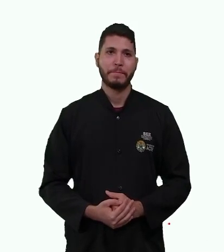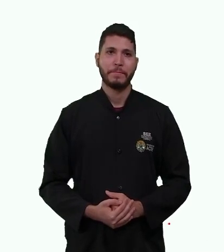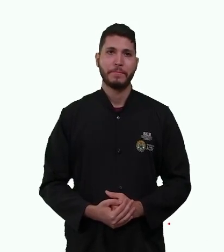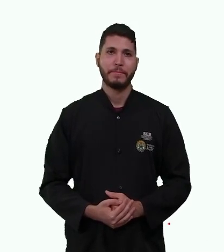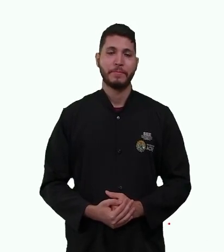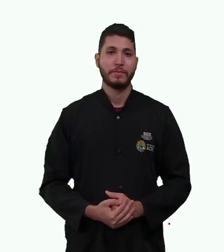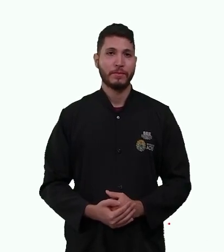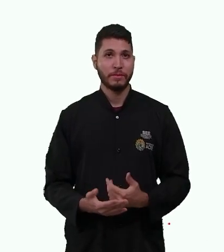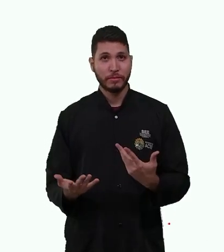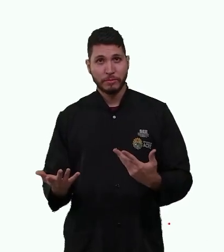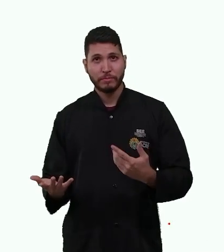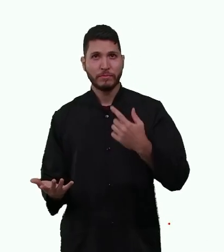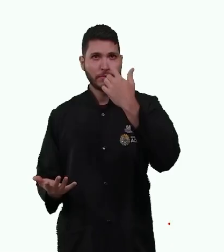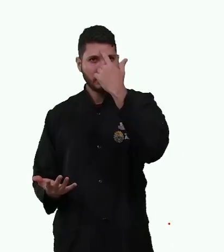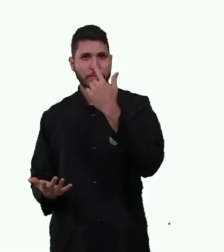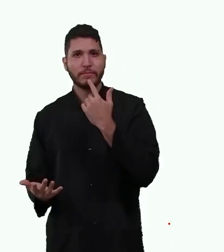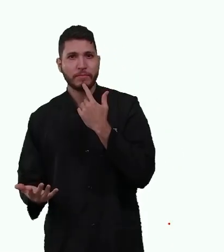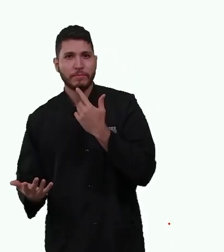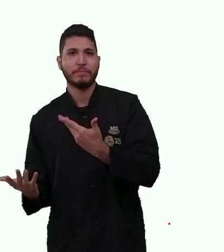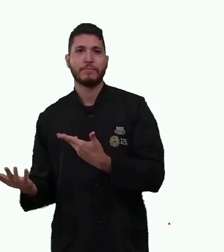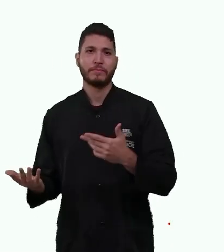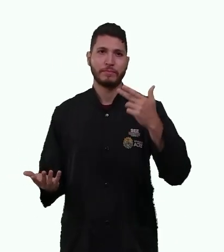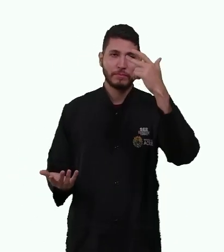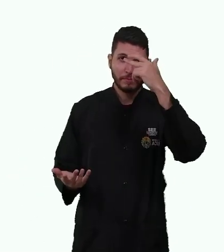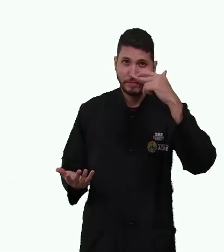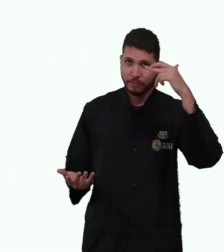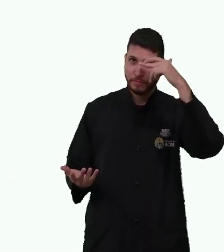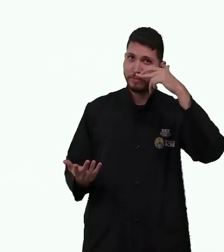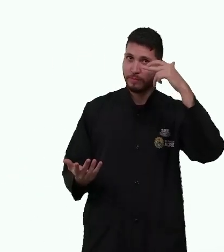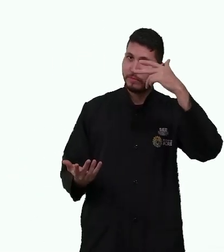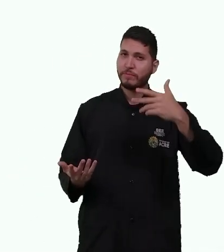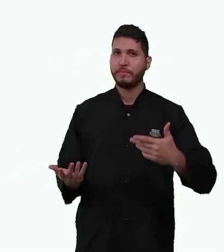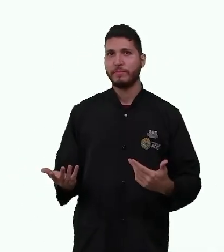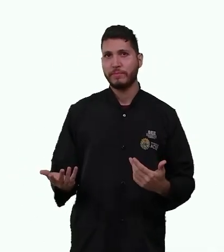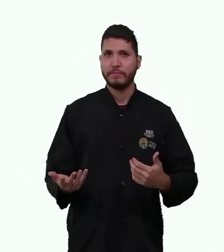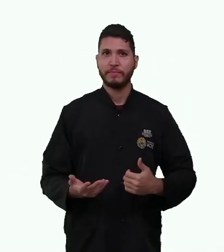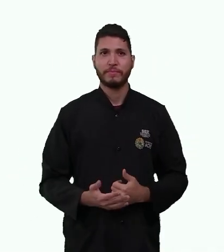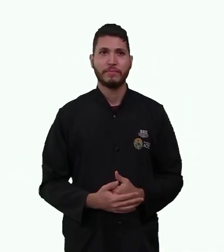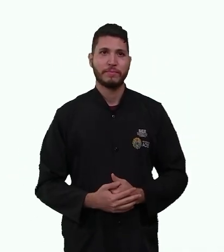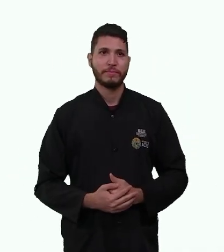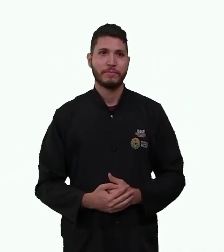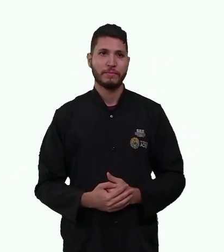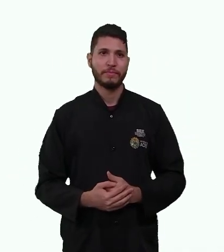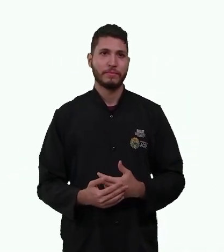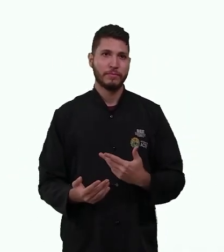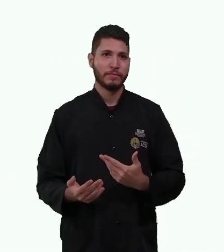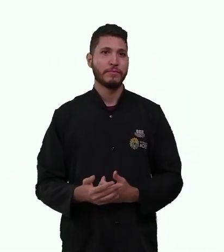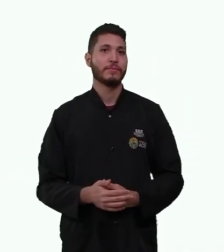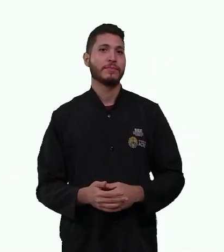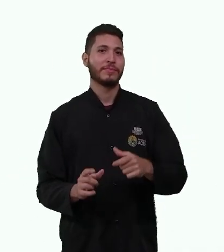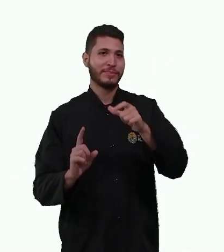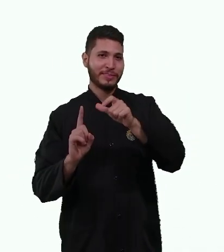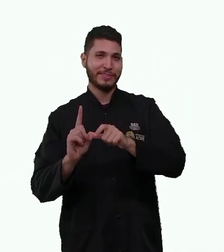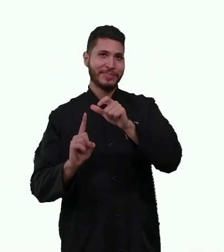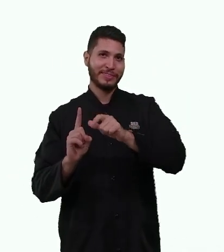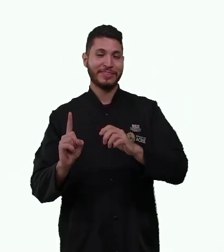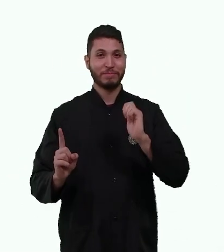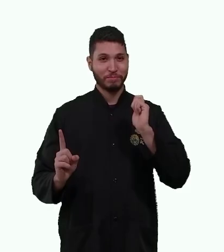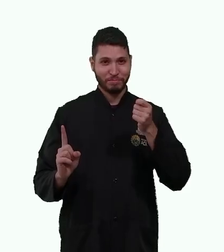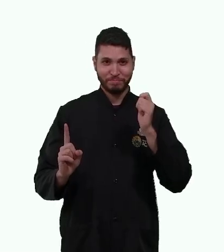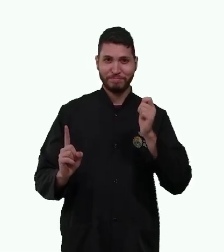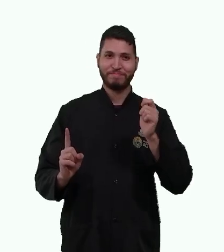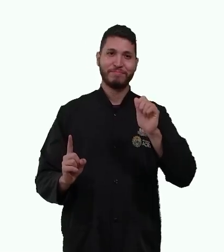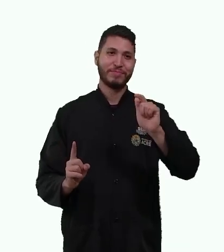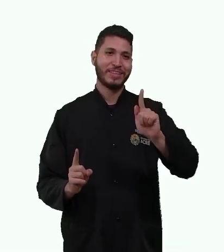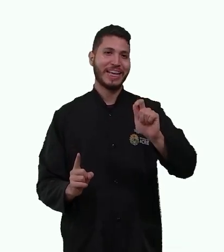Na imagem, nós podemos observar o personagem Gaturro, que é um personagem argentino,